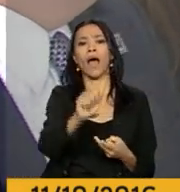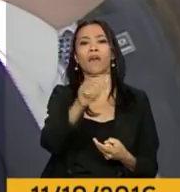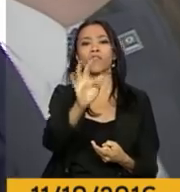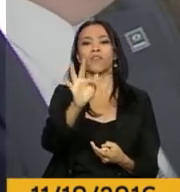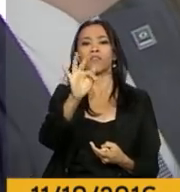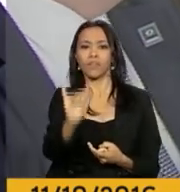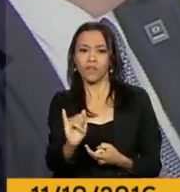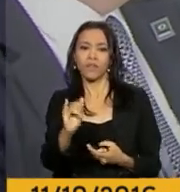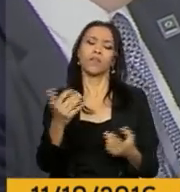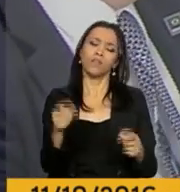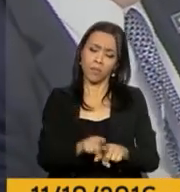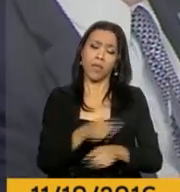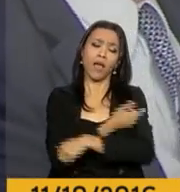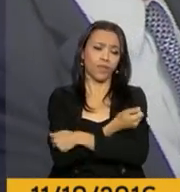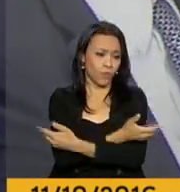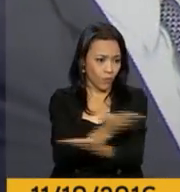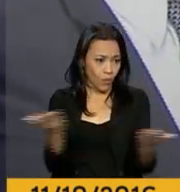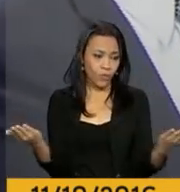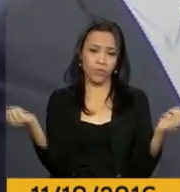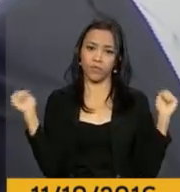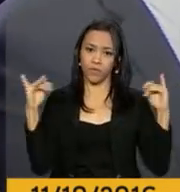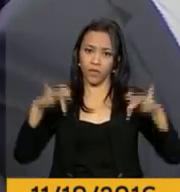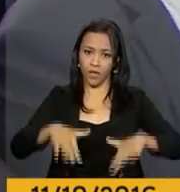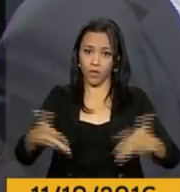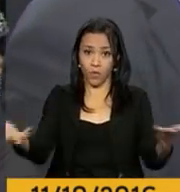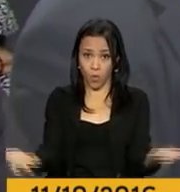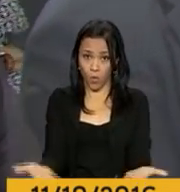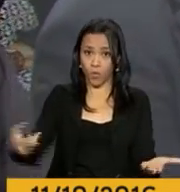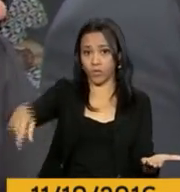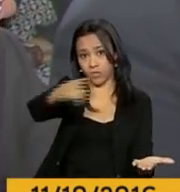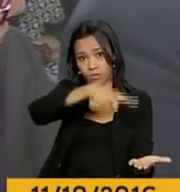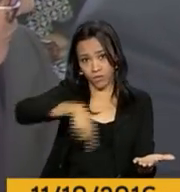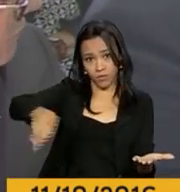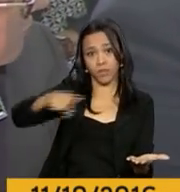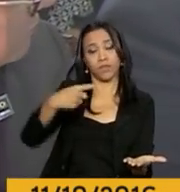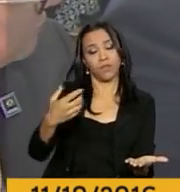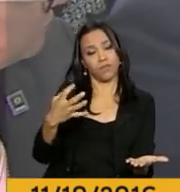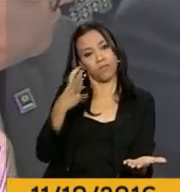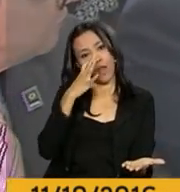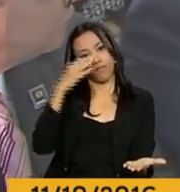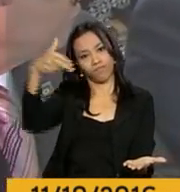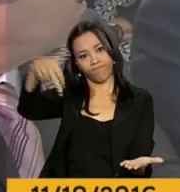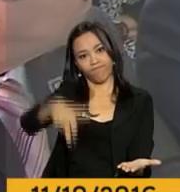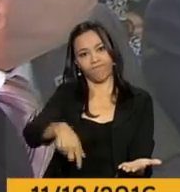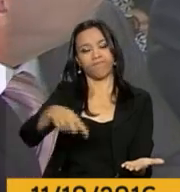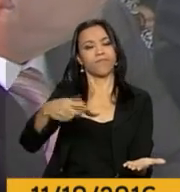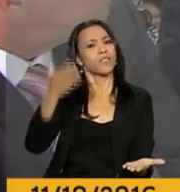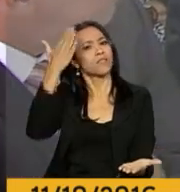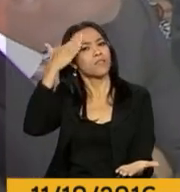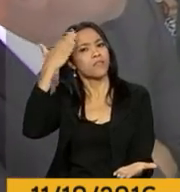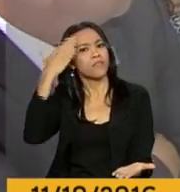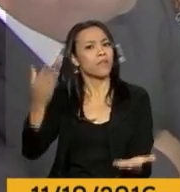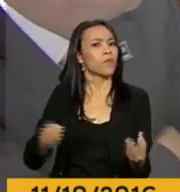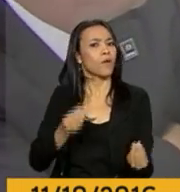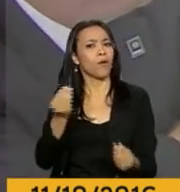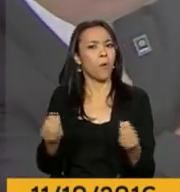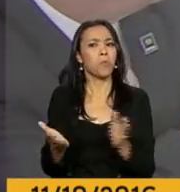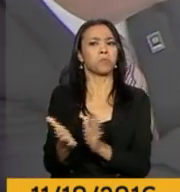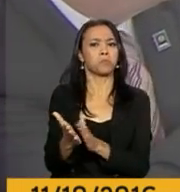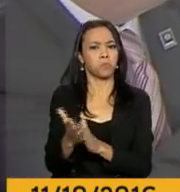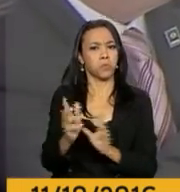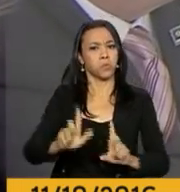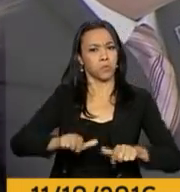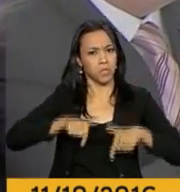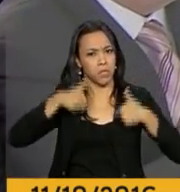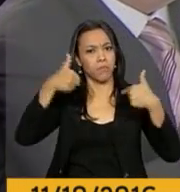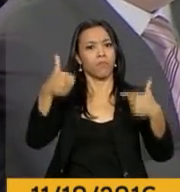preocupações e a todos que aqueles que aqui vieram servidores inclusive porque se vieram aqui foi para reconhecer o trabalho que